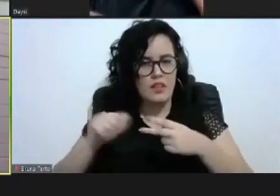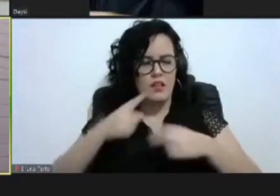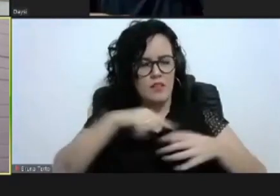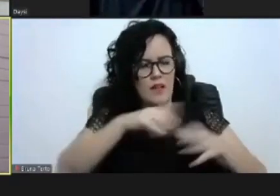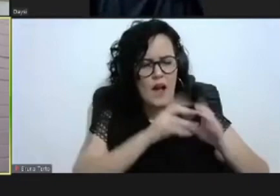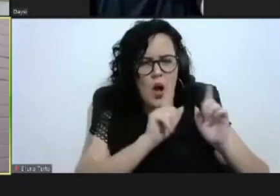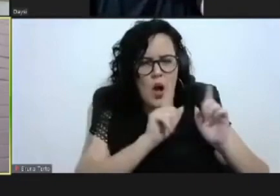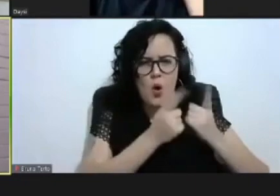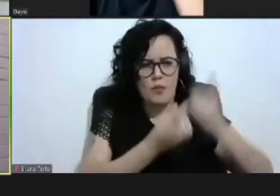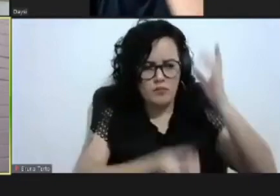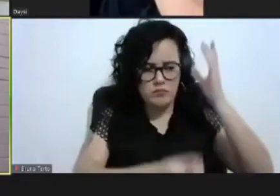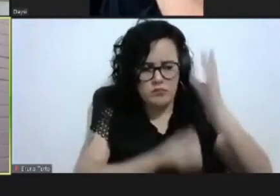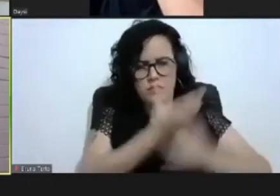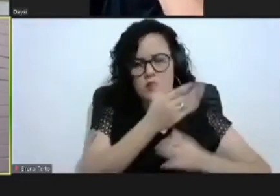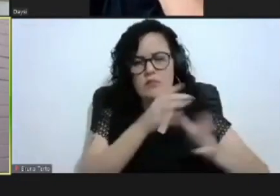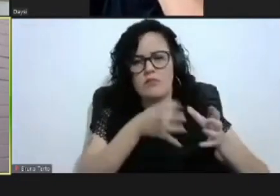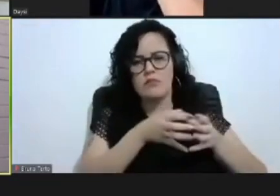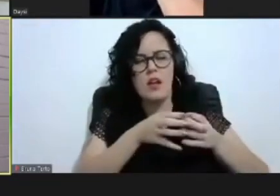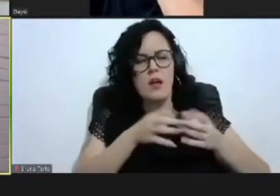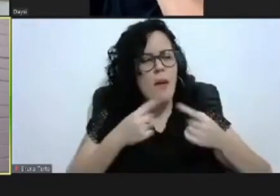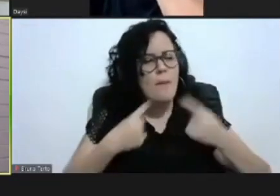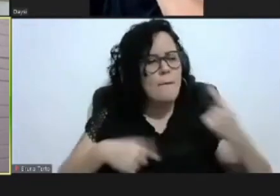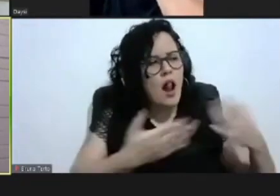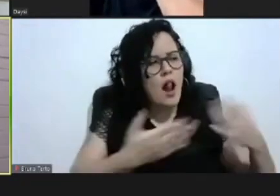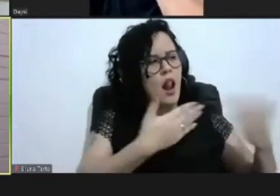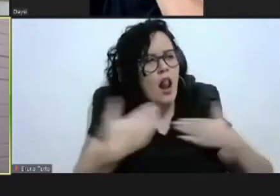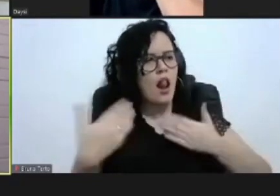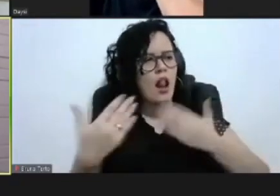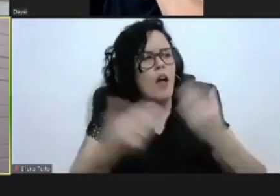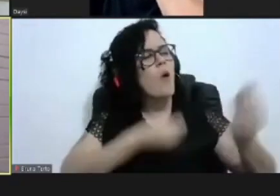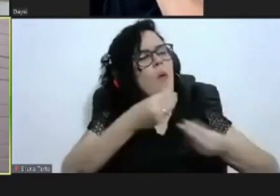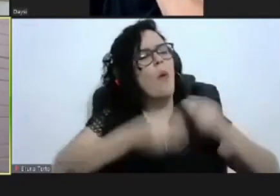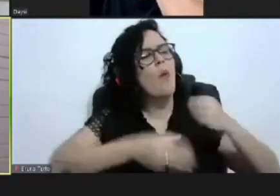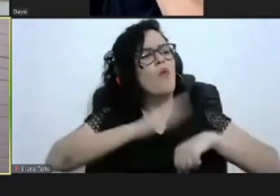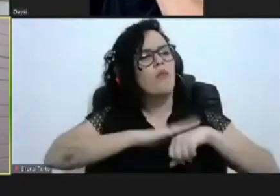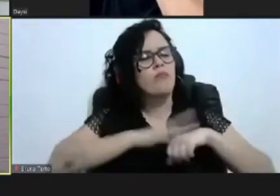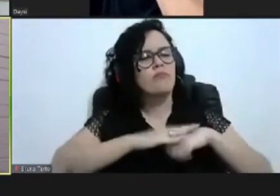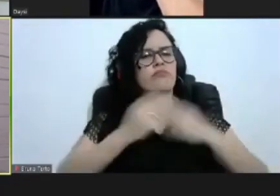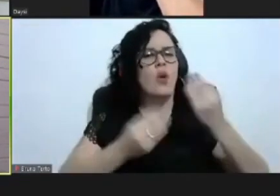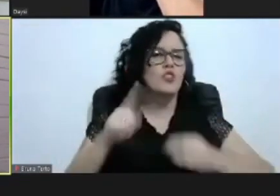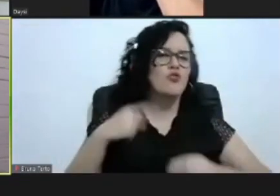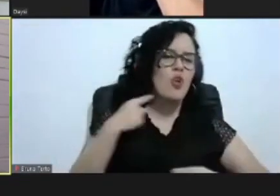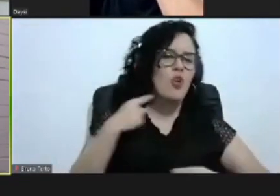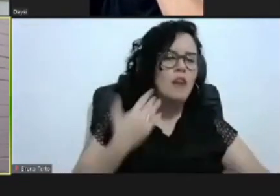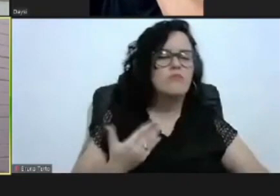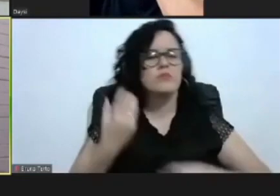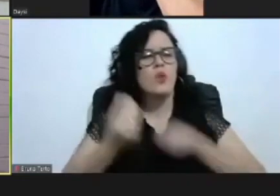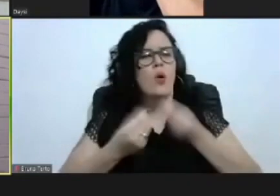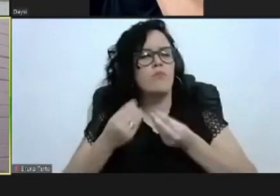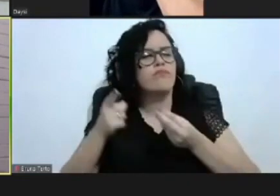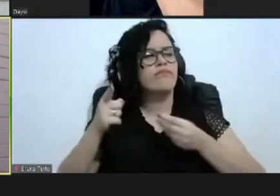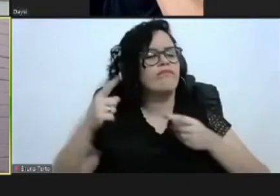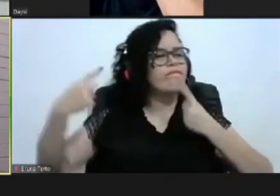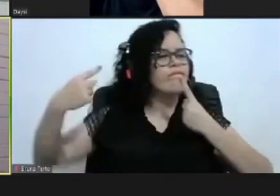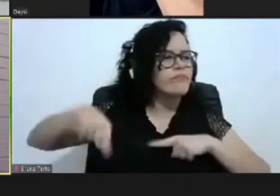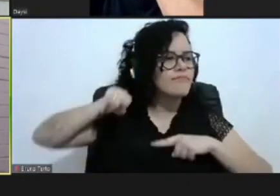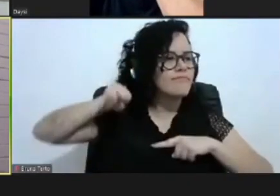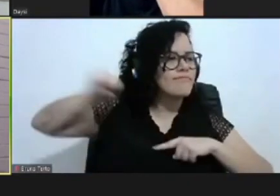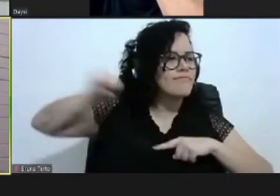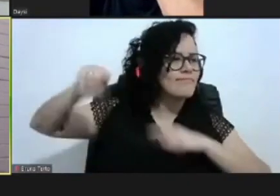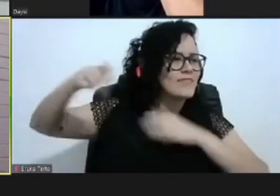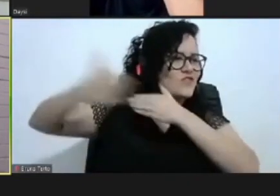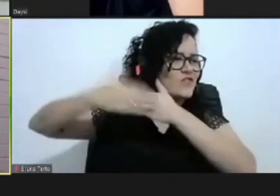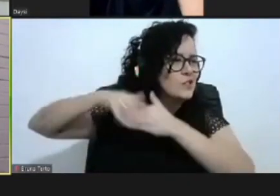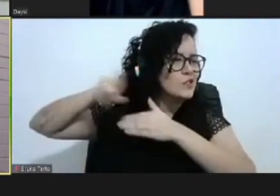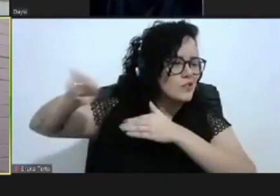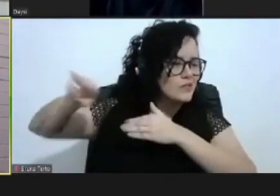na época, para discutir como reagir, como contratar um advogado, como enfrentar essa crise, e